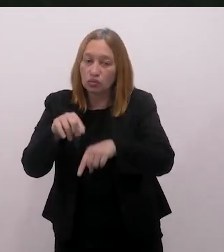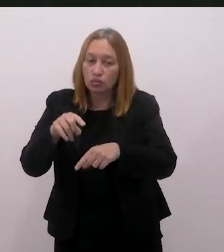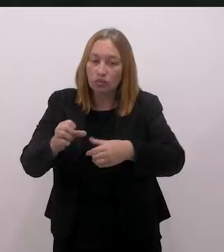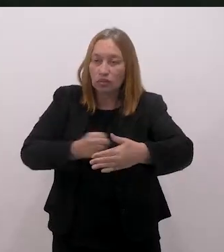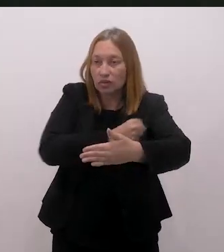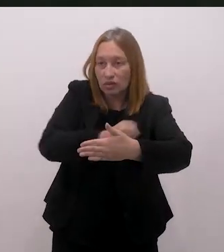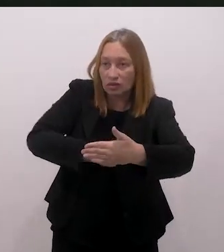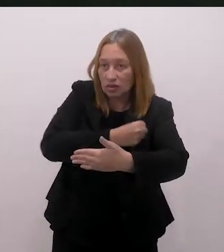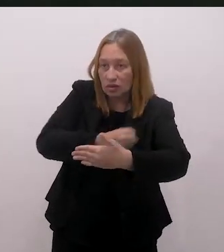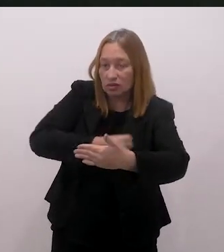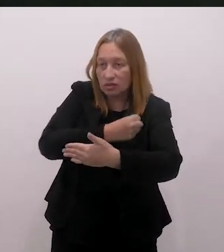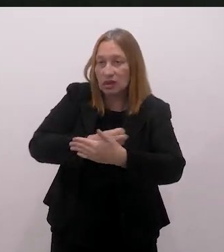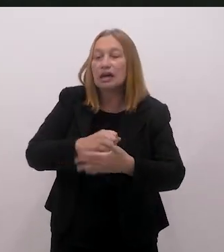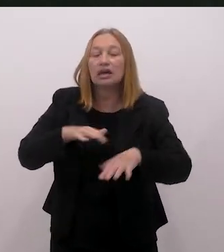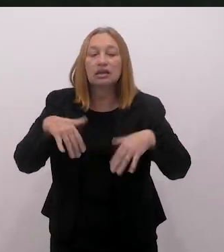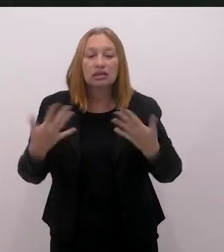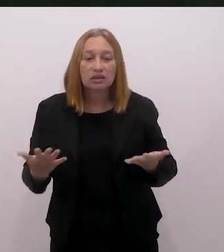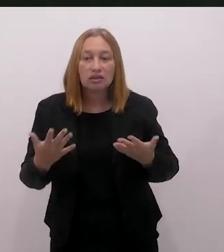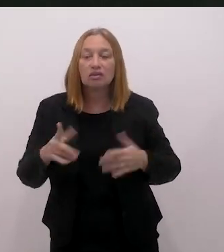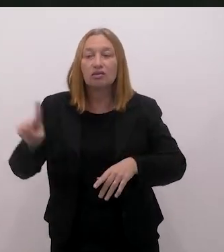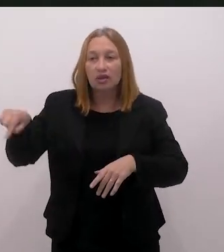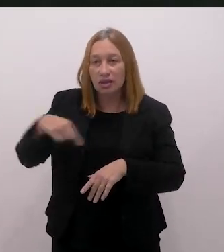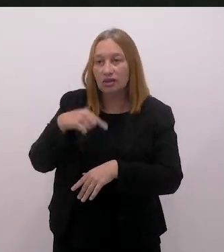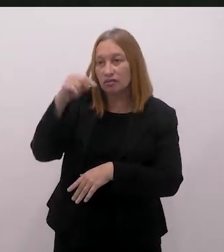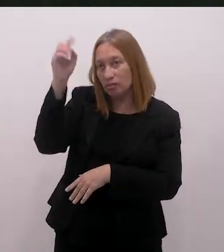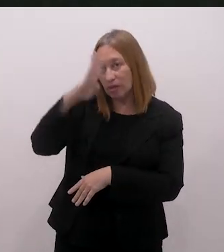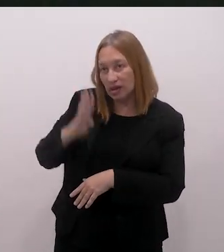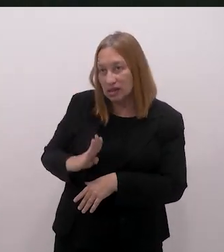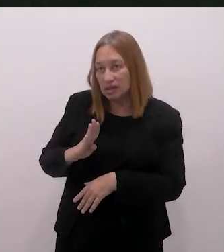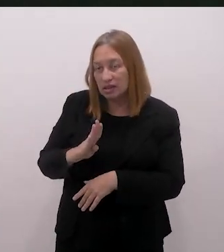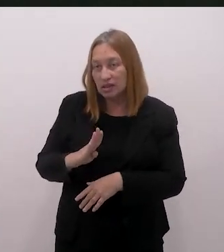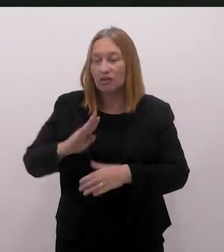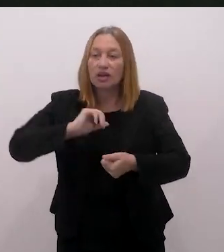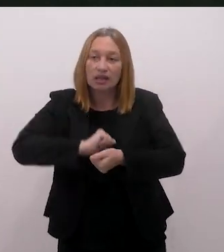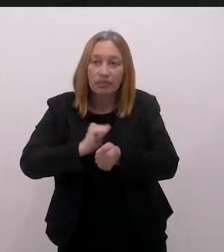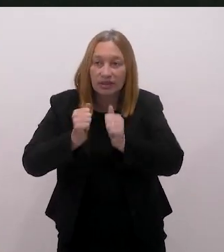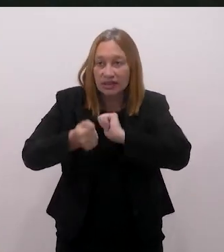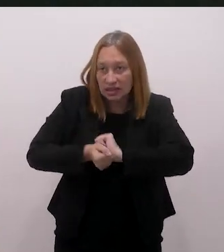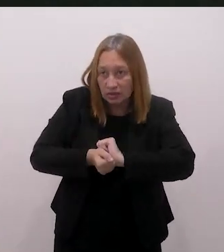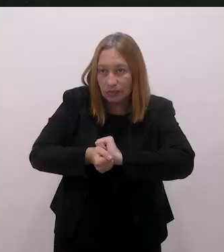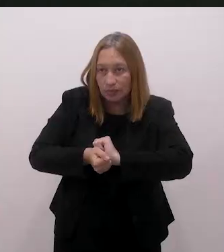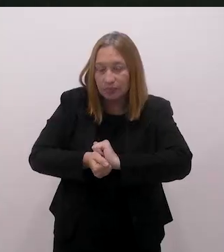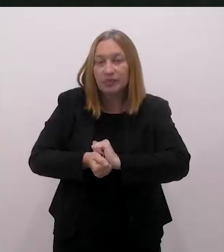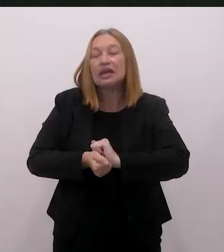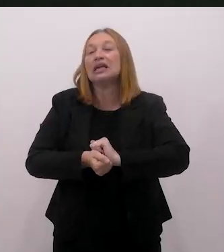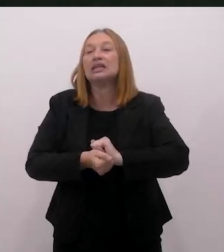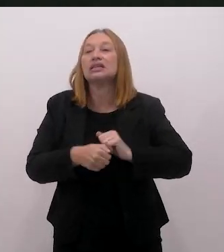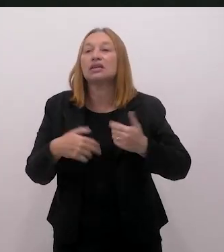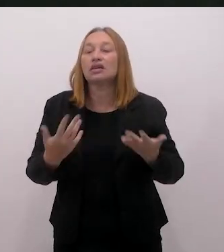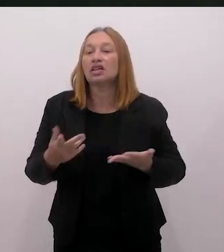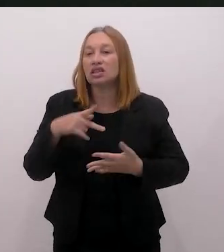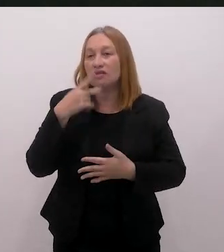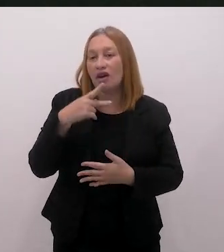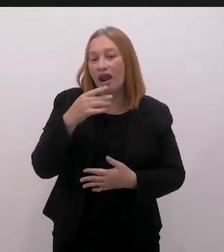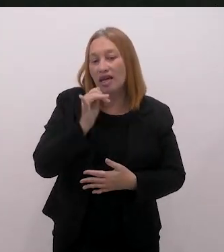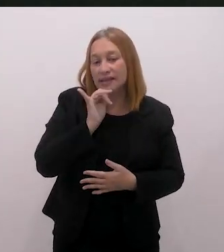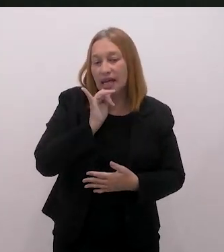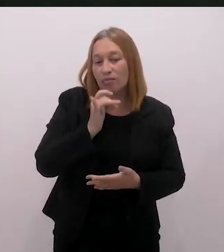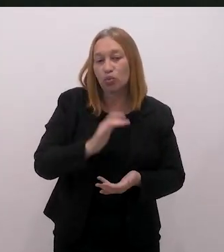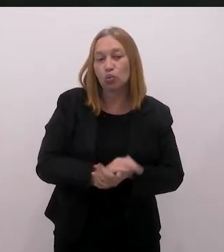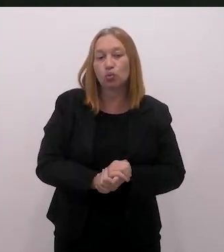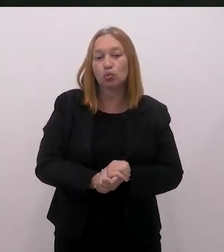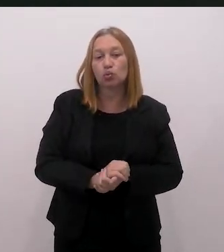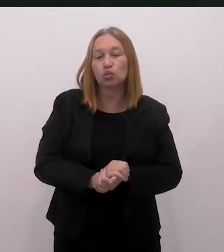pratos que eles faziam, não é? Então, isso veio para cá, para o Brasil, e foi adaptado, não é? E a gente fala,